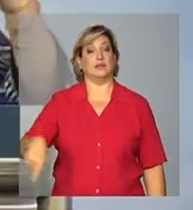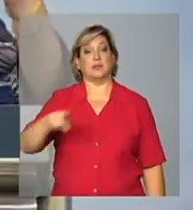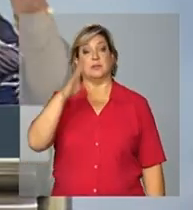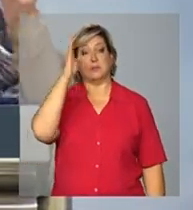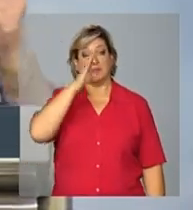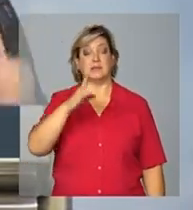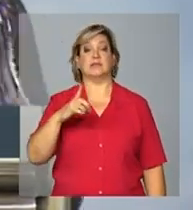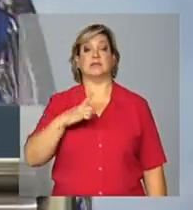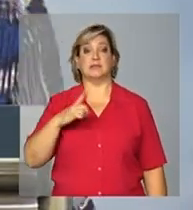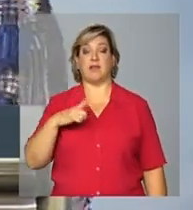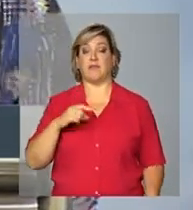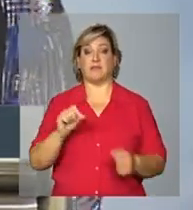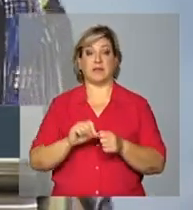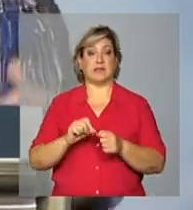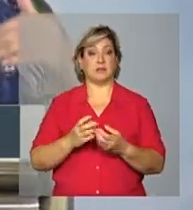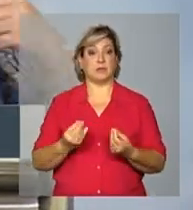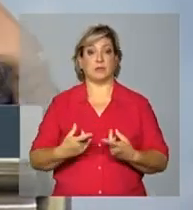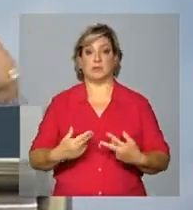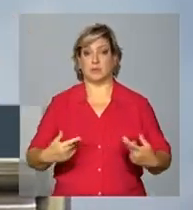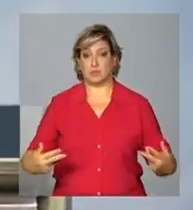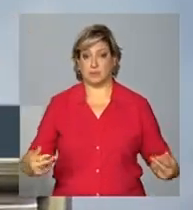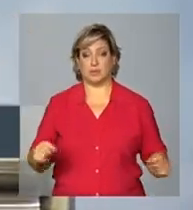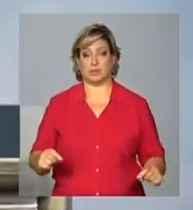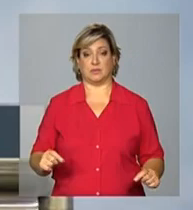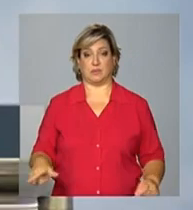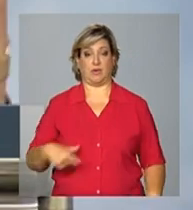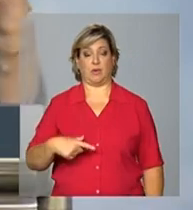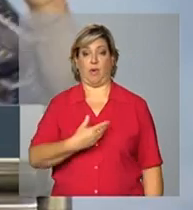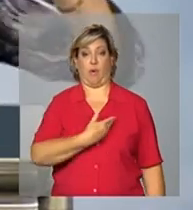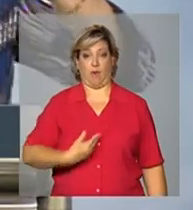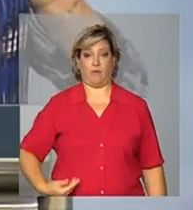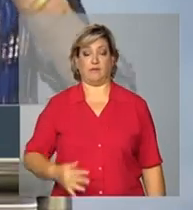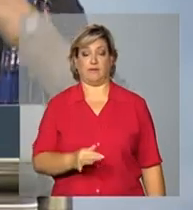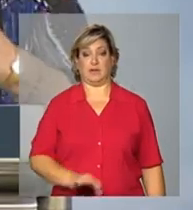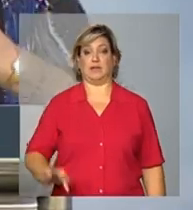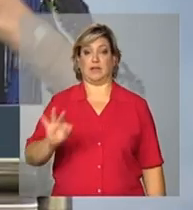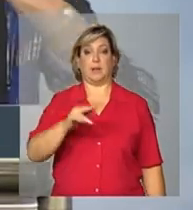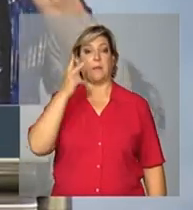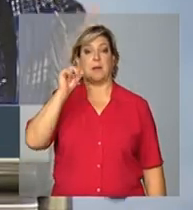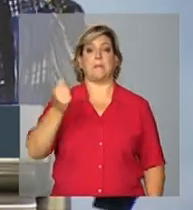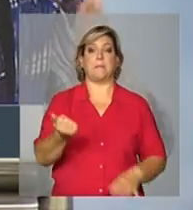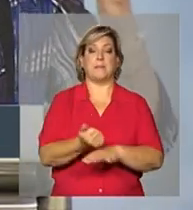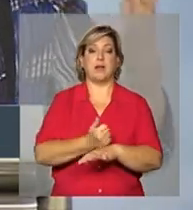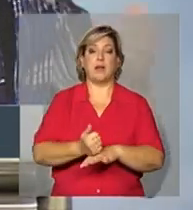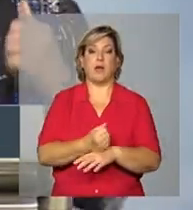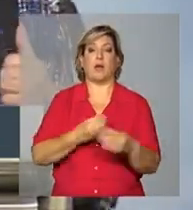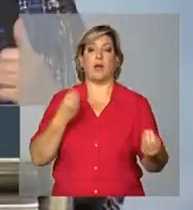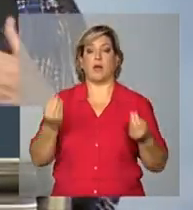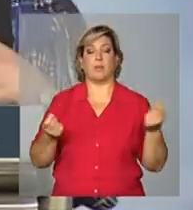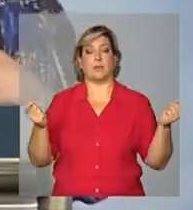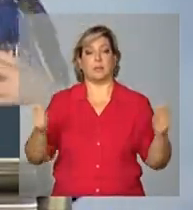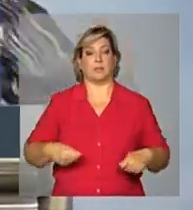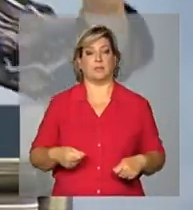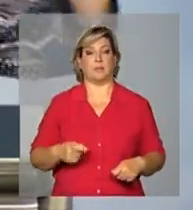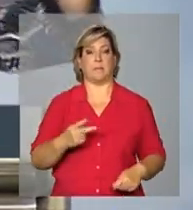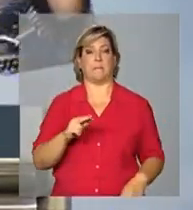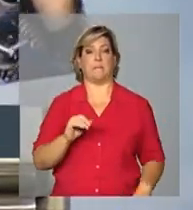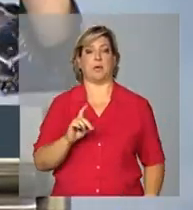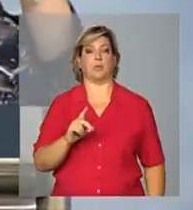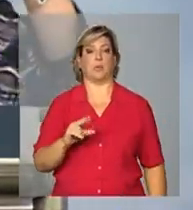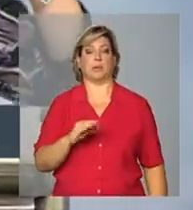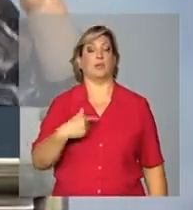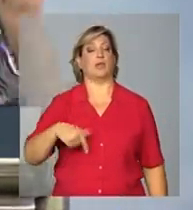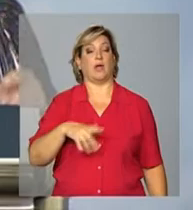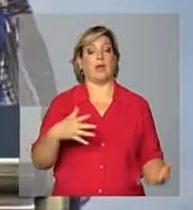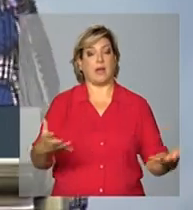tomando uma série de medidas, o governo federal, para melhorar as condições de produção, porque nós queremos